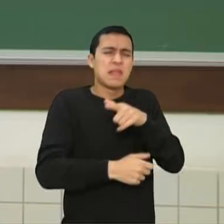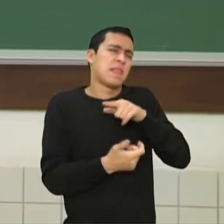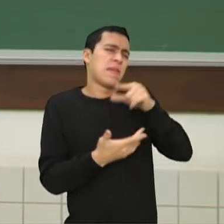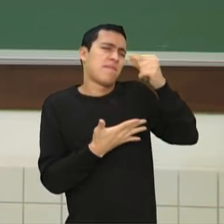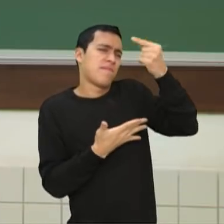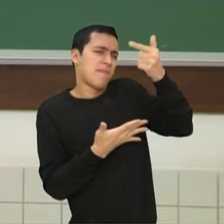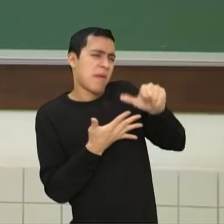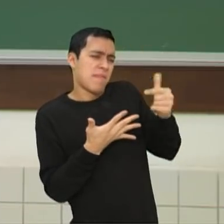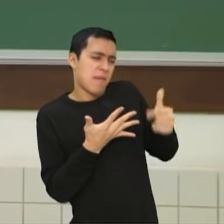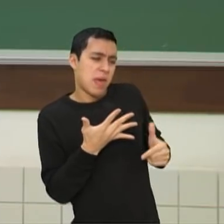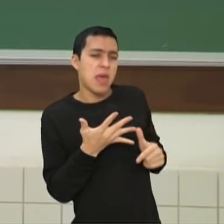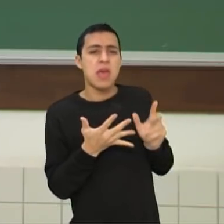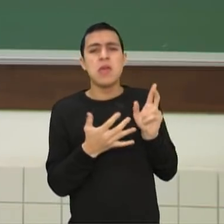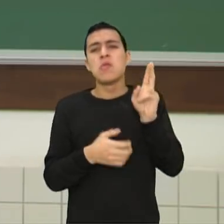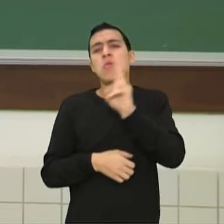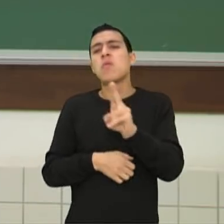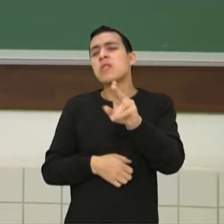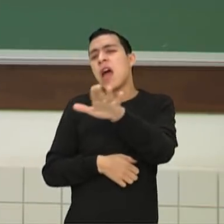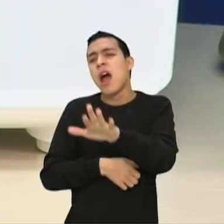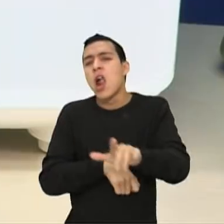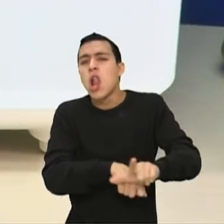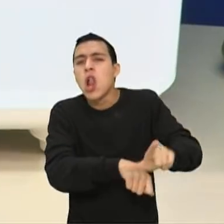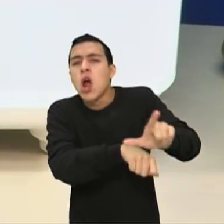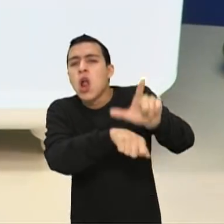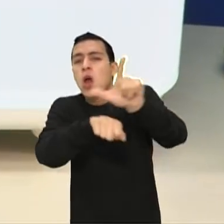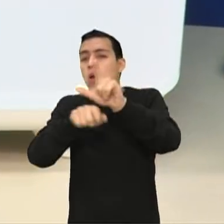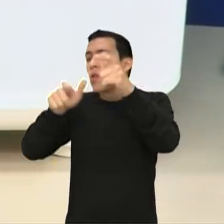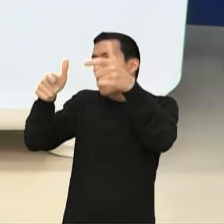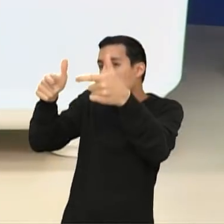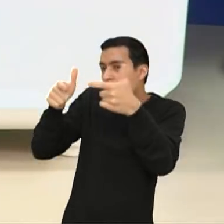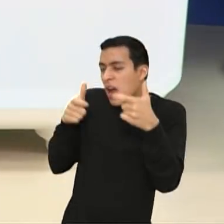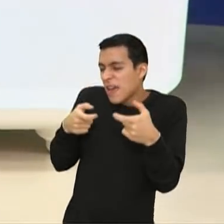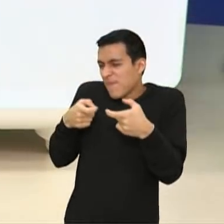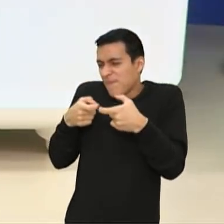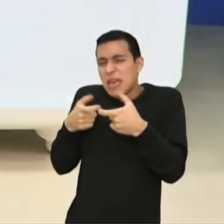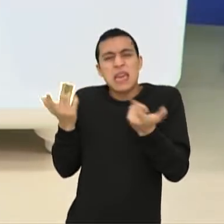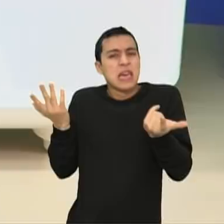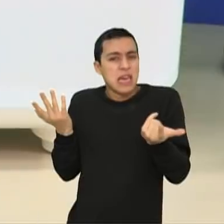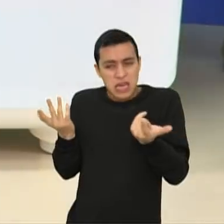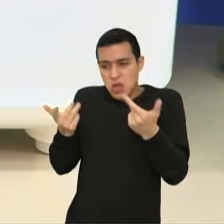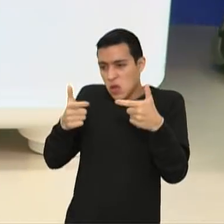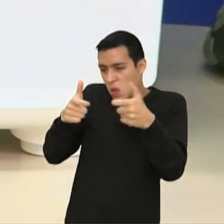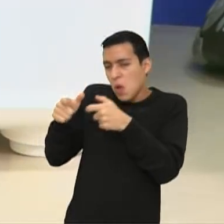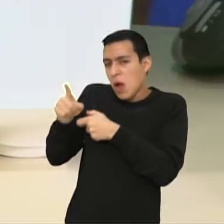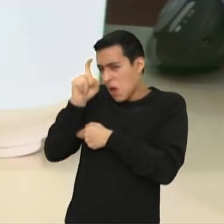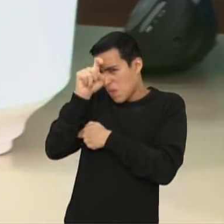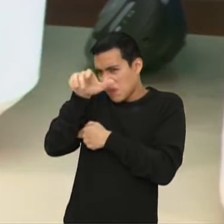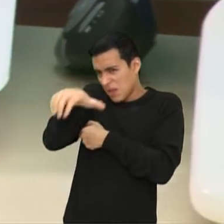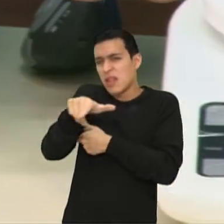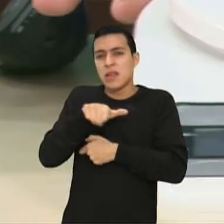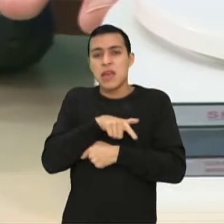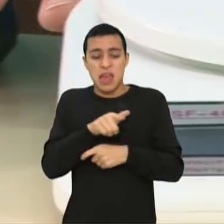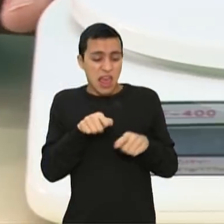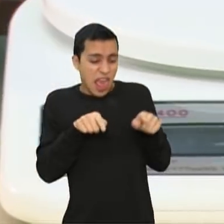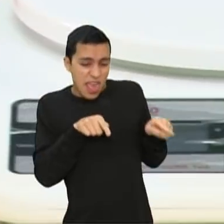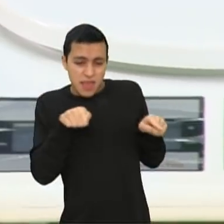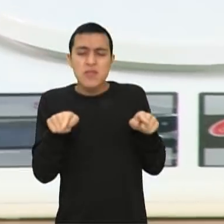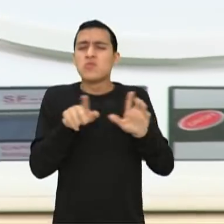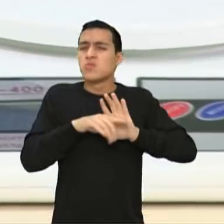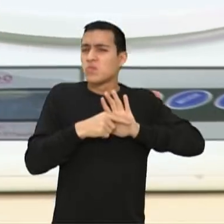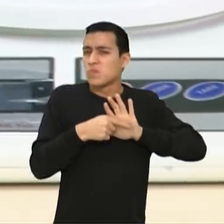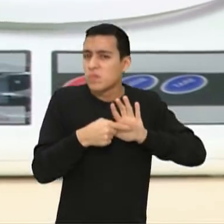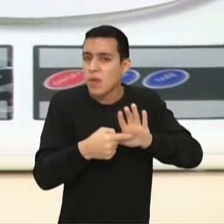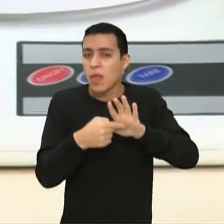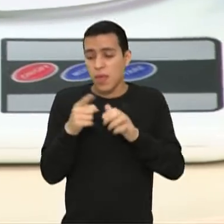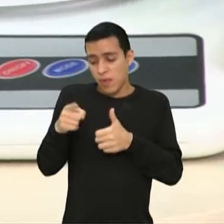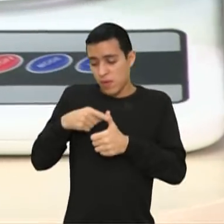balanças, uso comercial, em hospitais, na medicina. Então, eu trouxe esses 2 para vocês. Vamos ver a primeira da cozinha? Tem